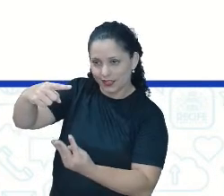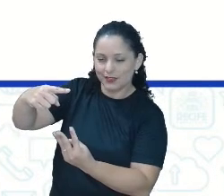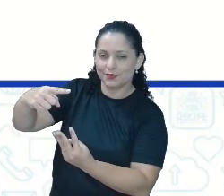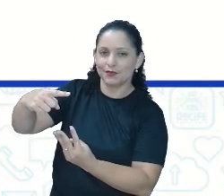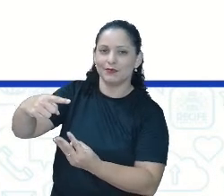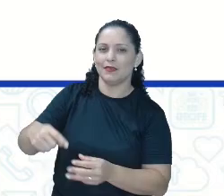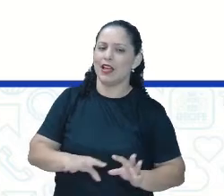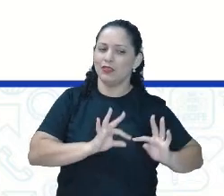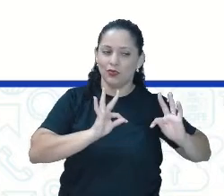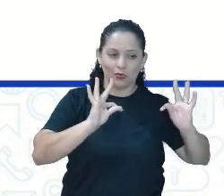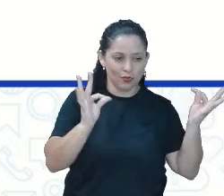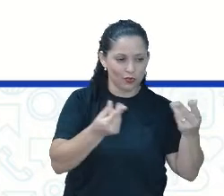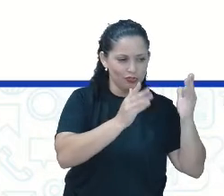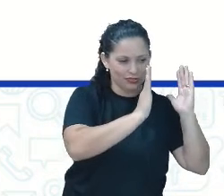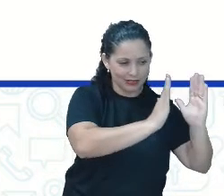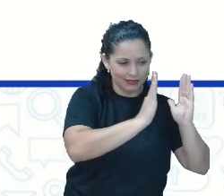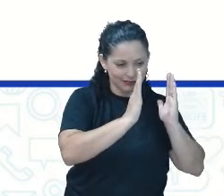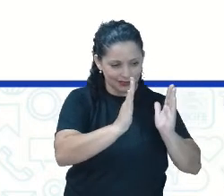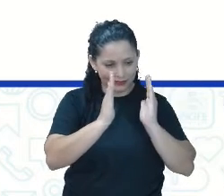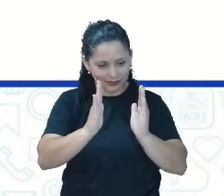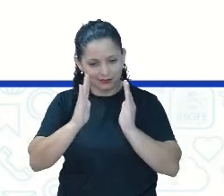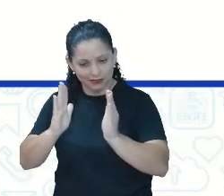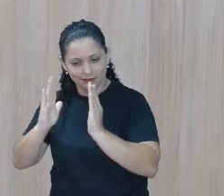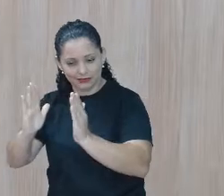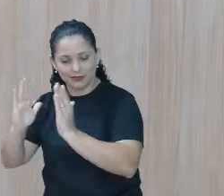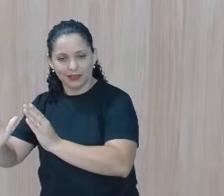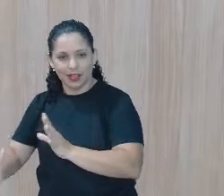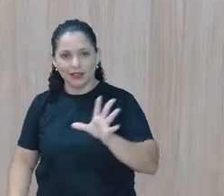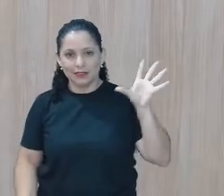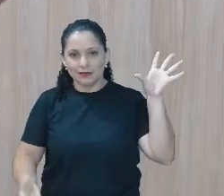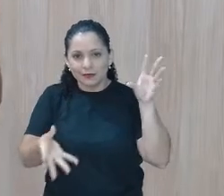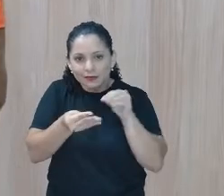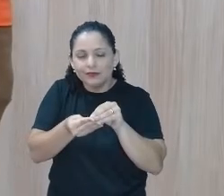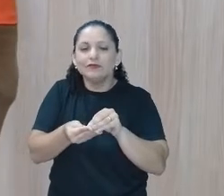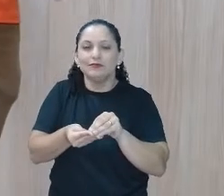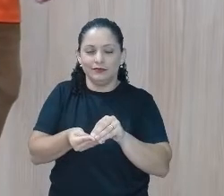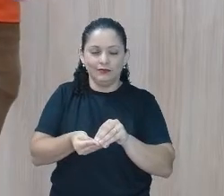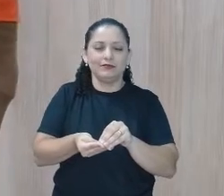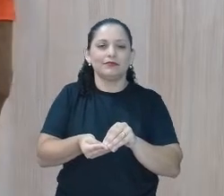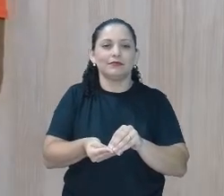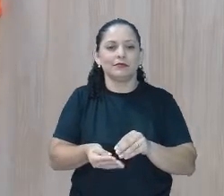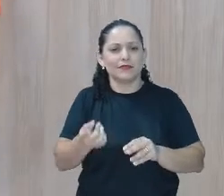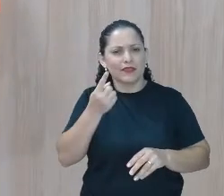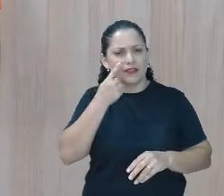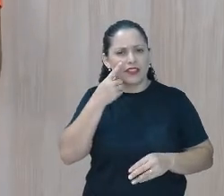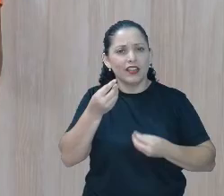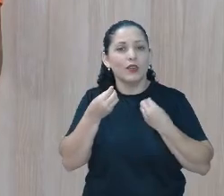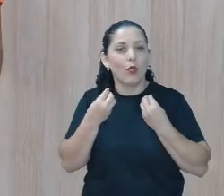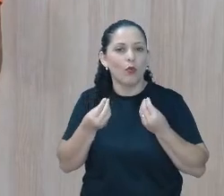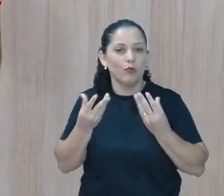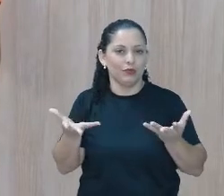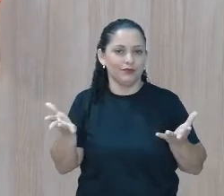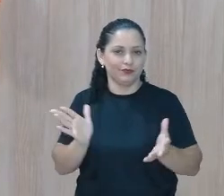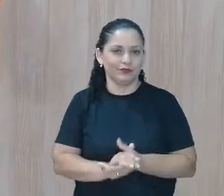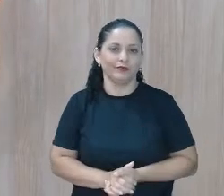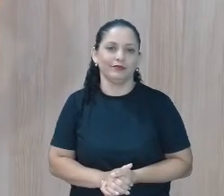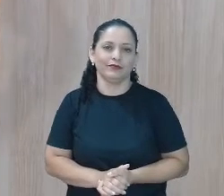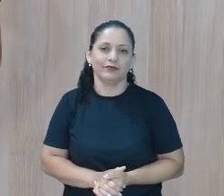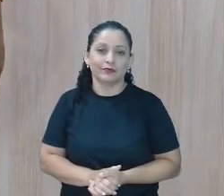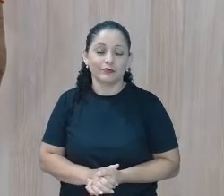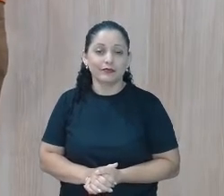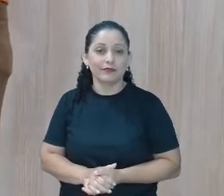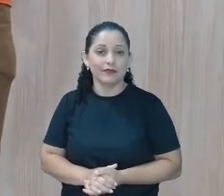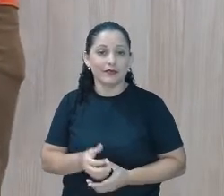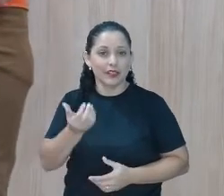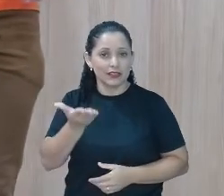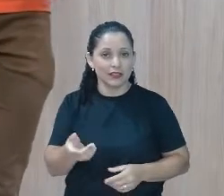a 1/3. Ah, Pedro, como é que tu sabe que dá para simplificar por 12? Eu não consigo enxergar isso não. Você pode fazer igual a